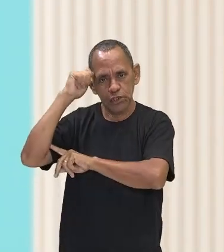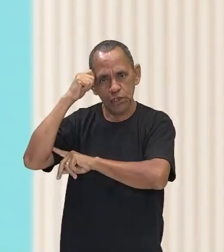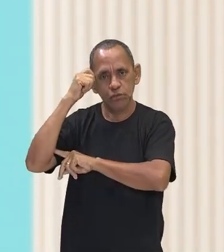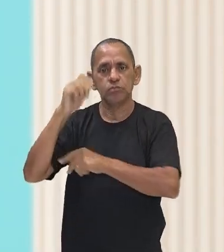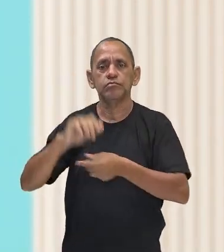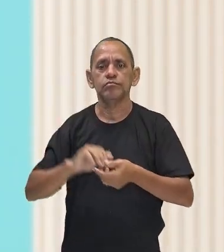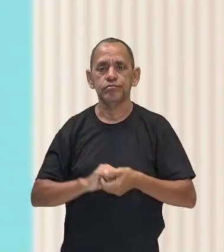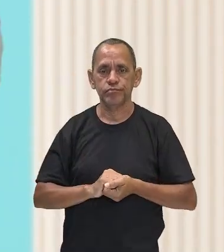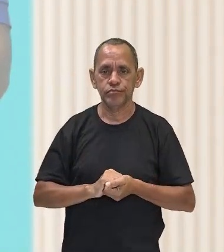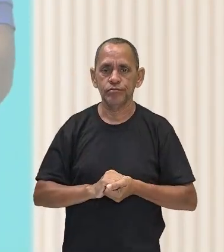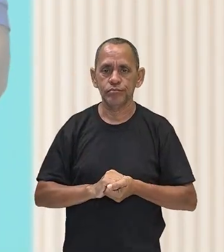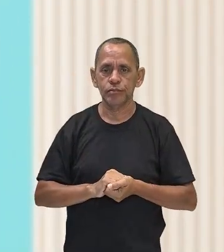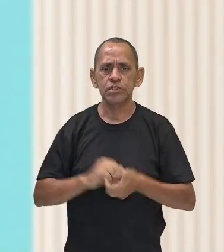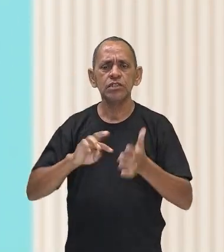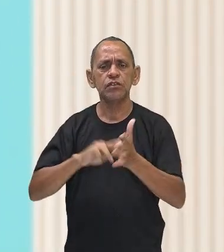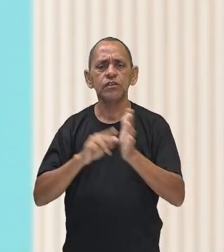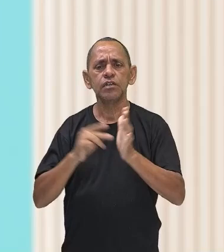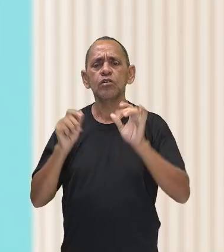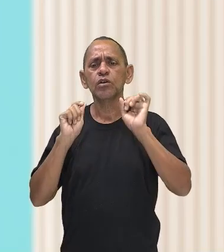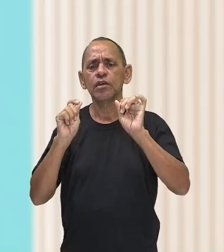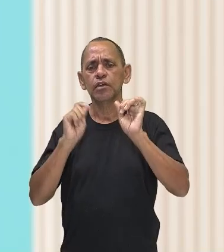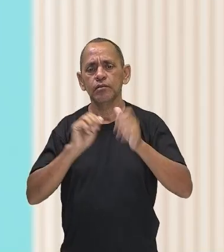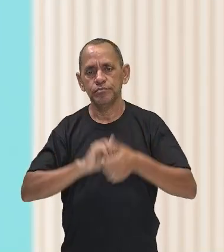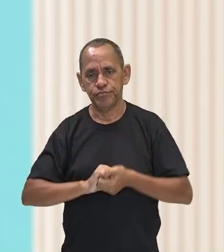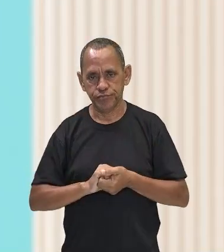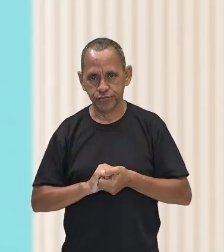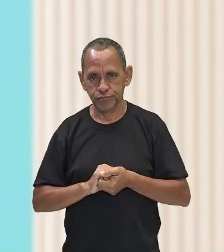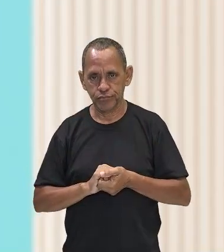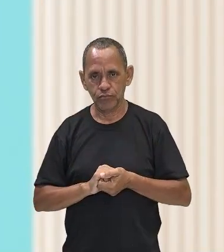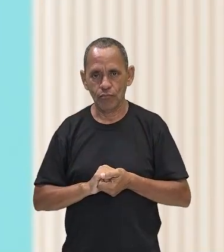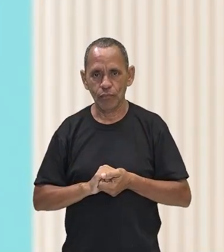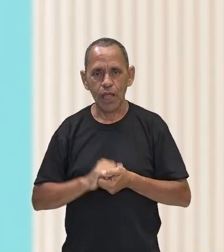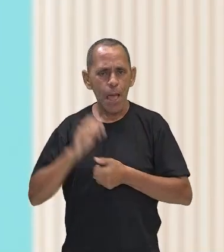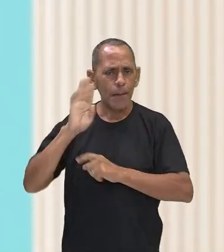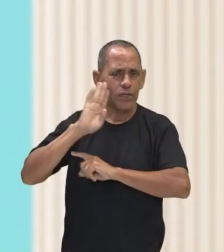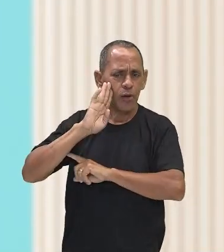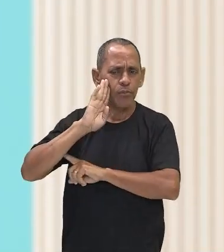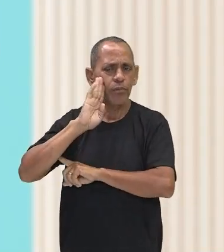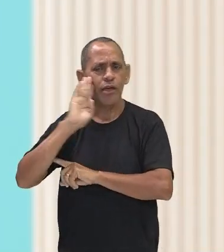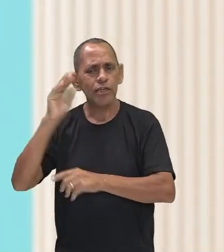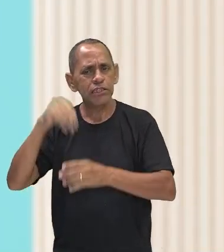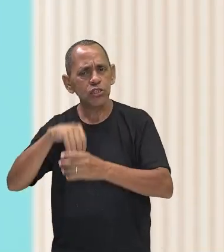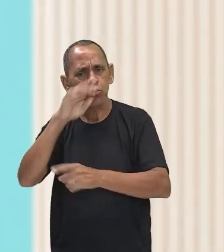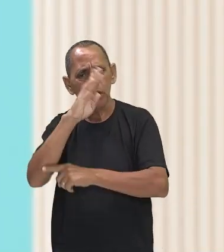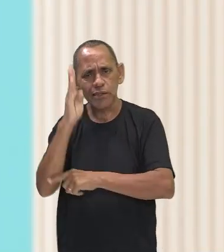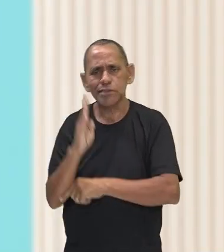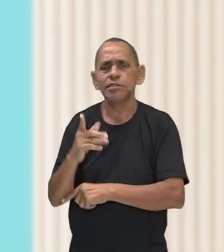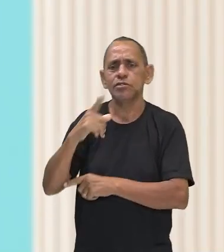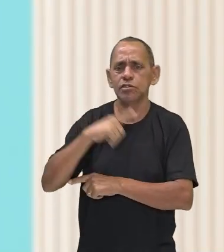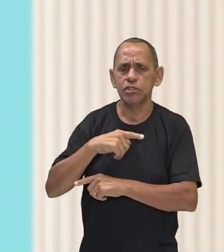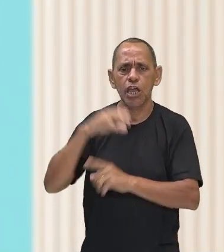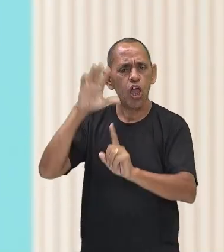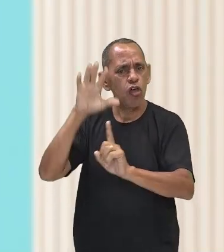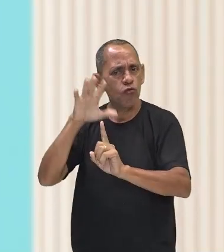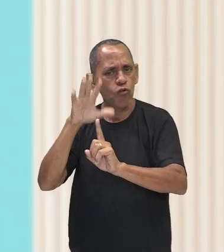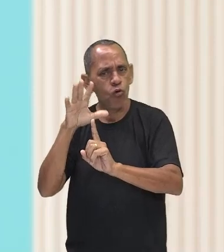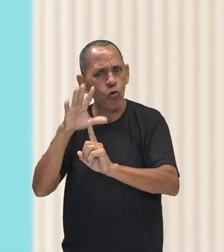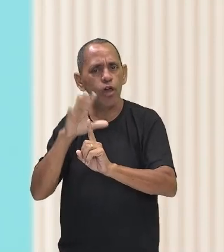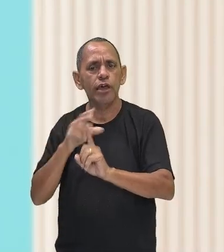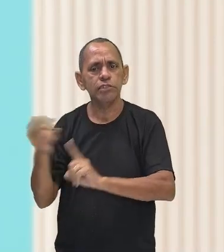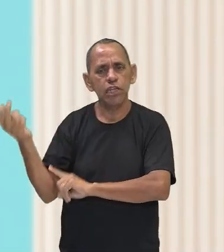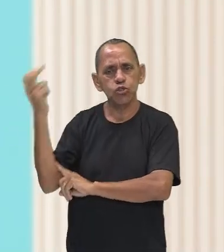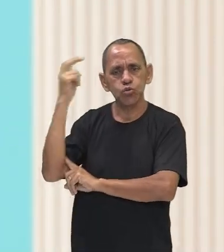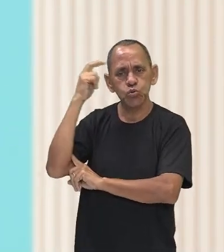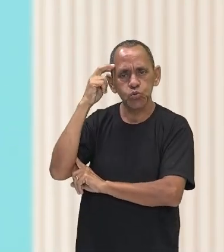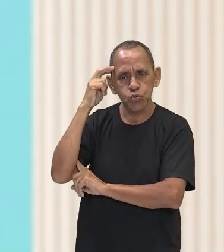gente a a principalmente aqui no Brasil onde a gente tem um grande influência da das culturas